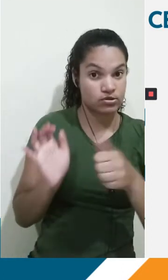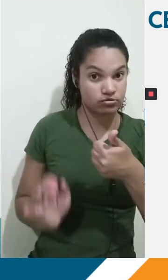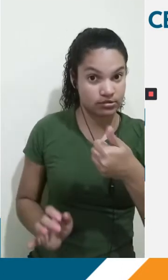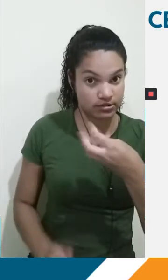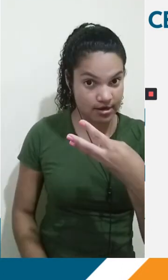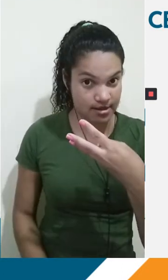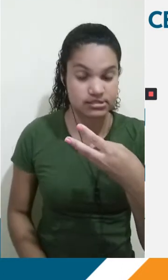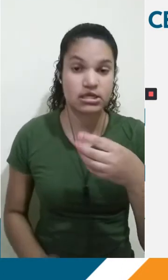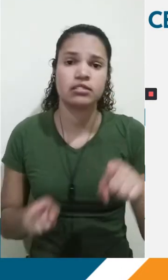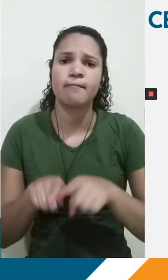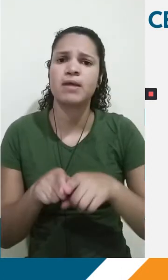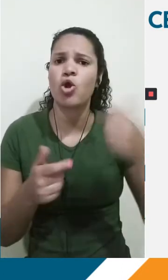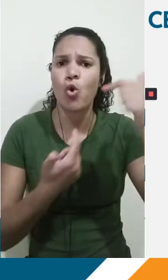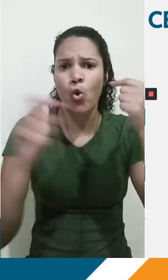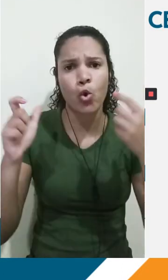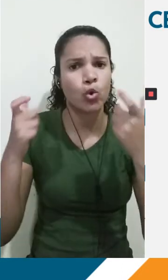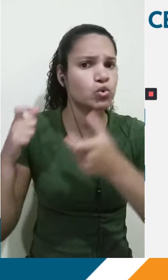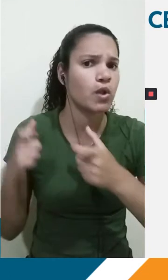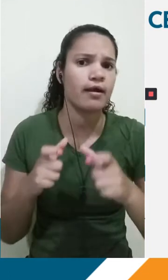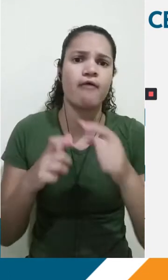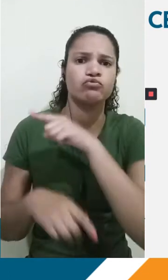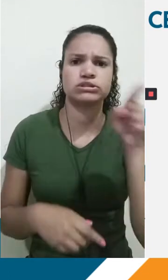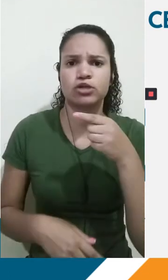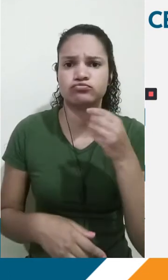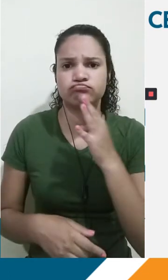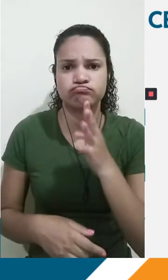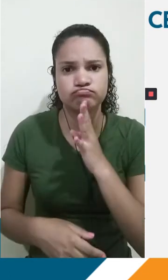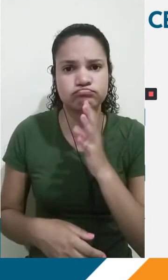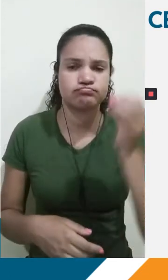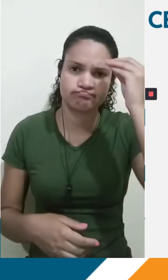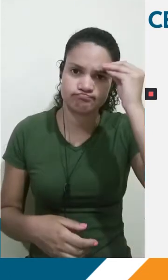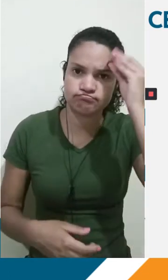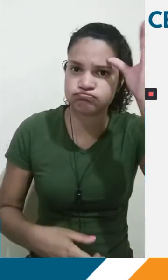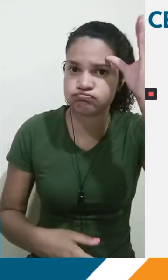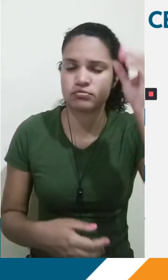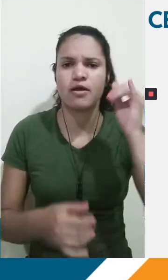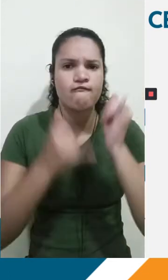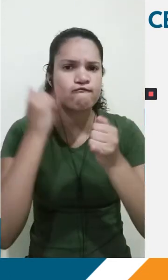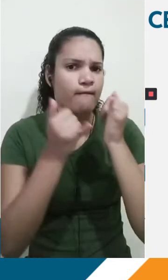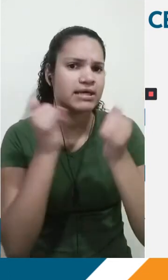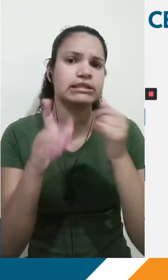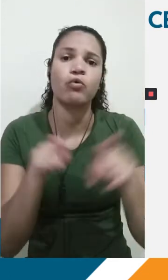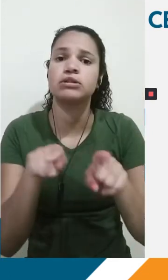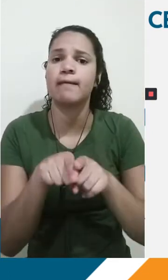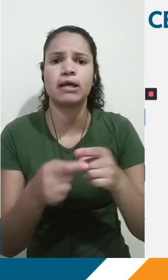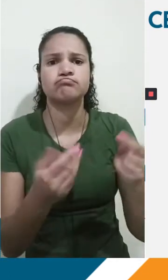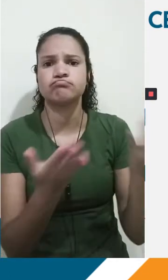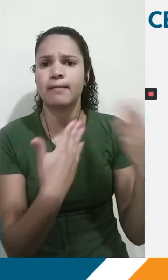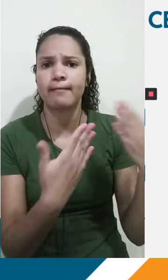de Biologia e de outras fontes de conhecimento, de informações e, evidentemente, discutindo com os